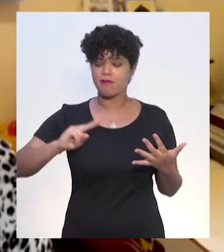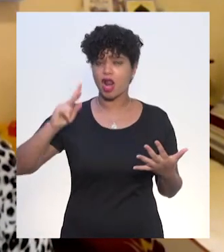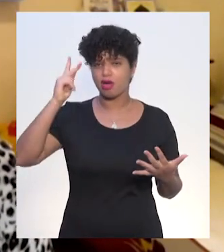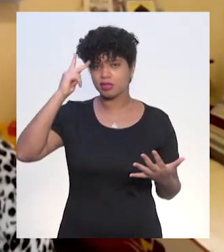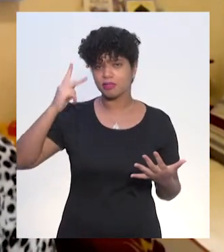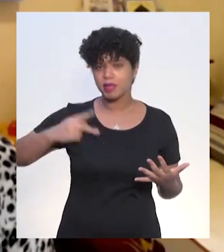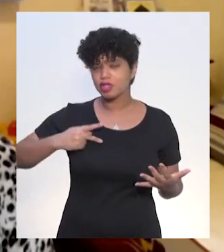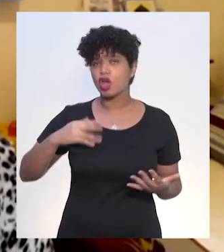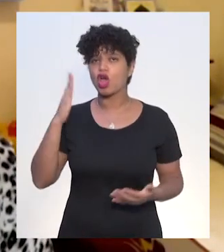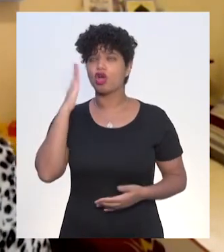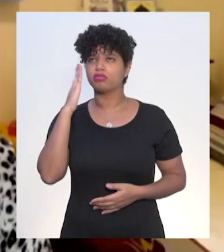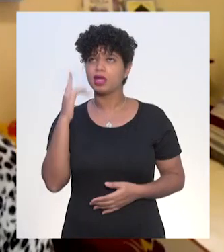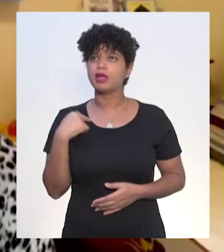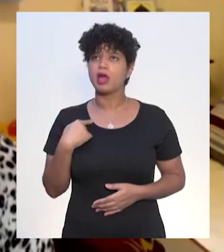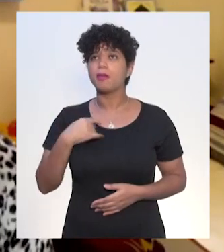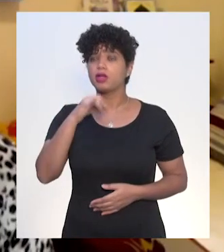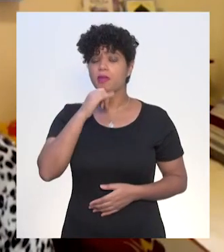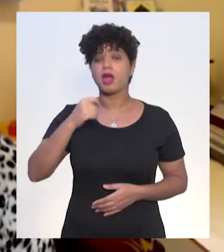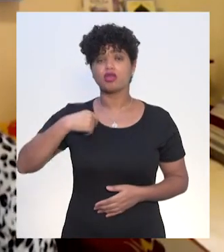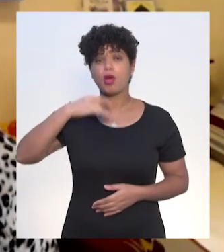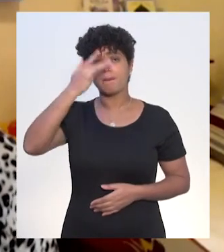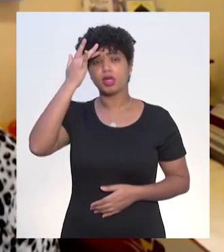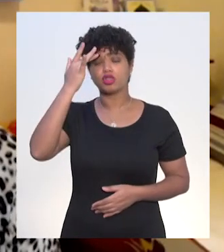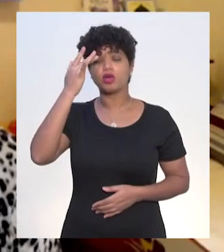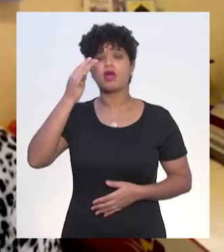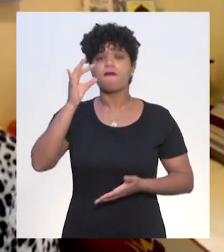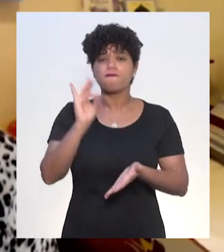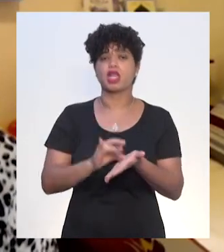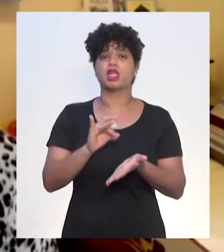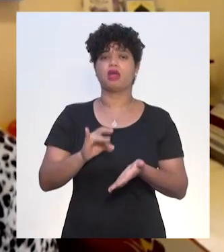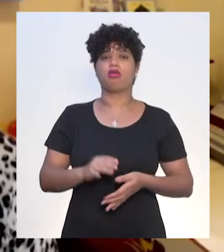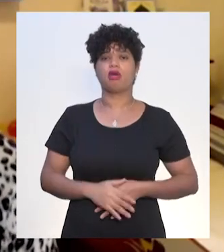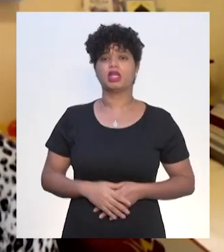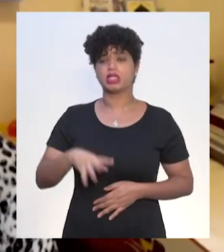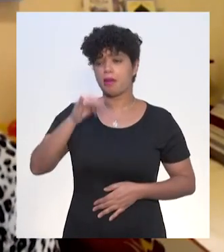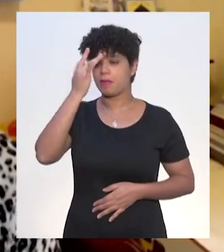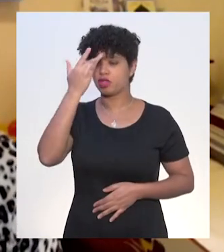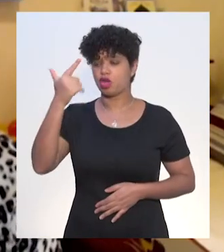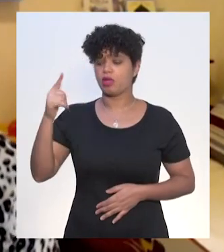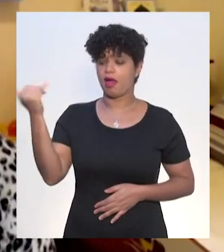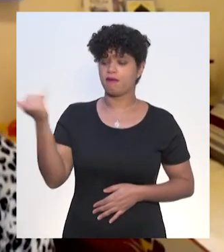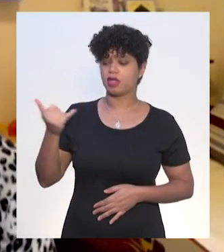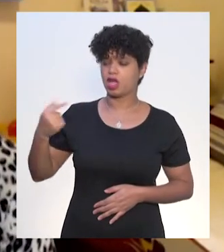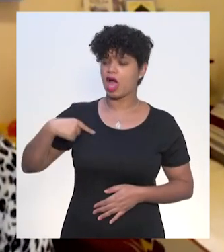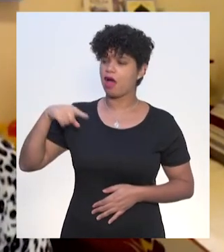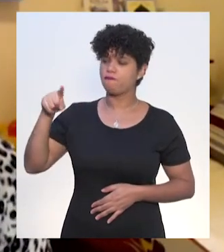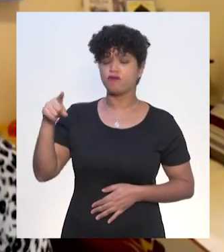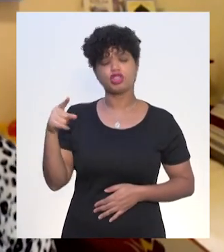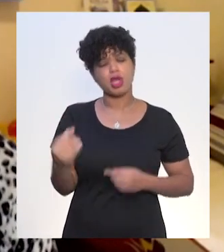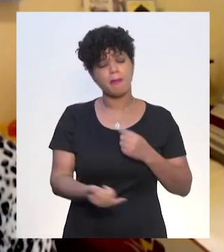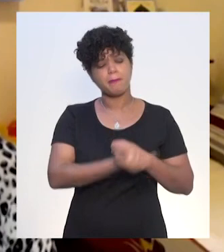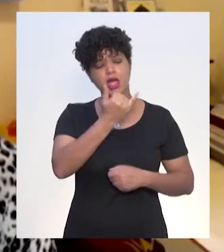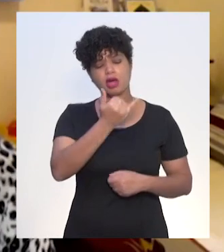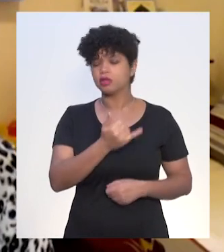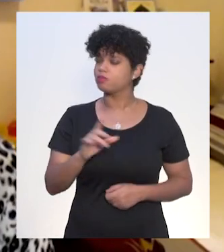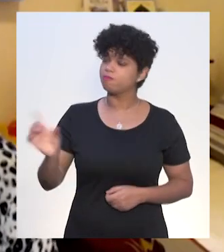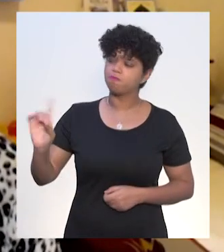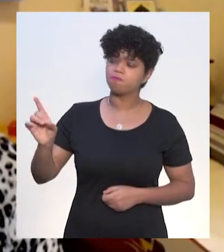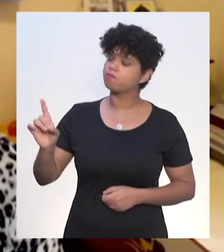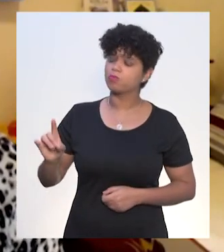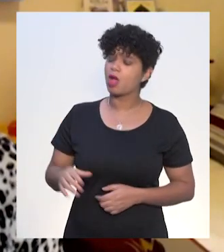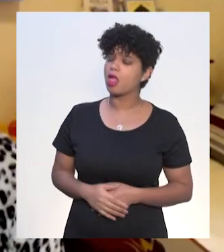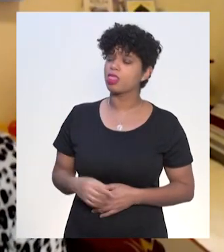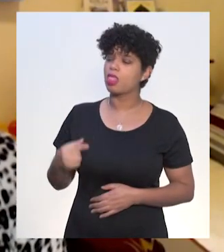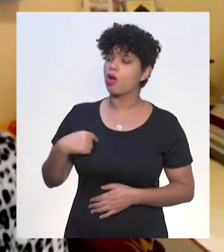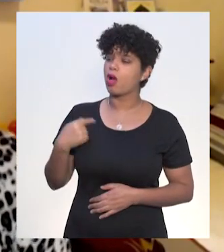sei que eu tenho como valor para exemplar honestidade e se alguém vier falar que eu fiz alguma coisa desonesta eu vou simplesmente